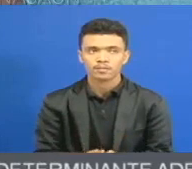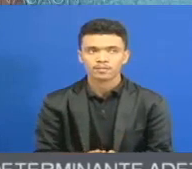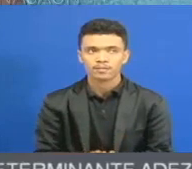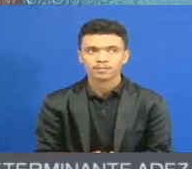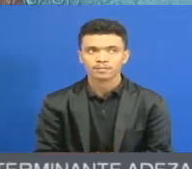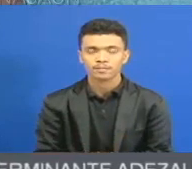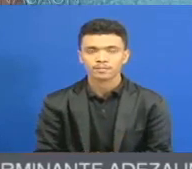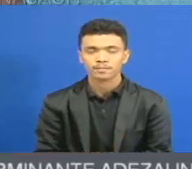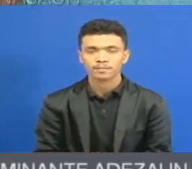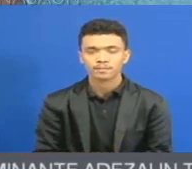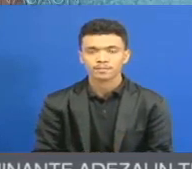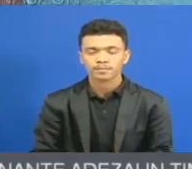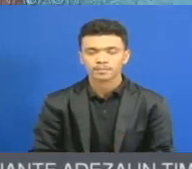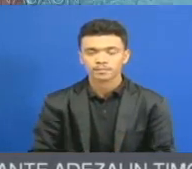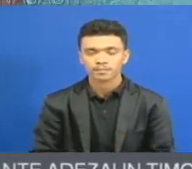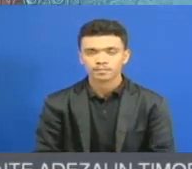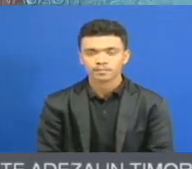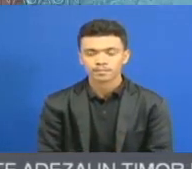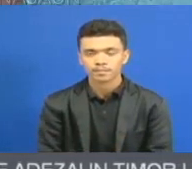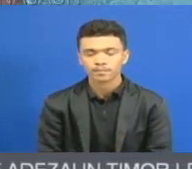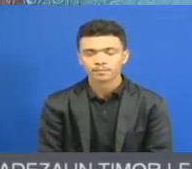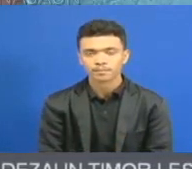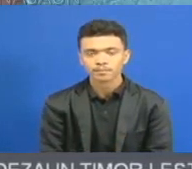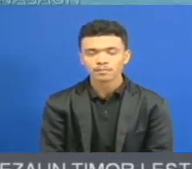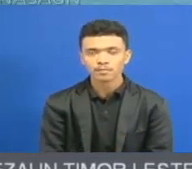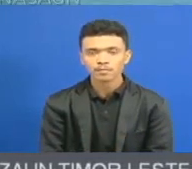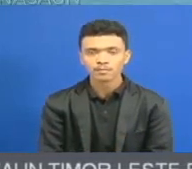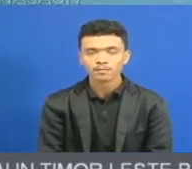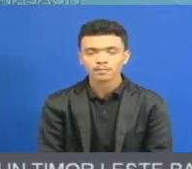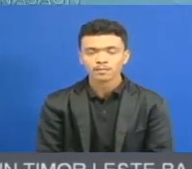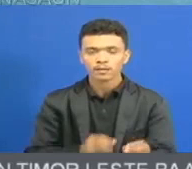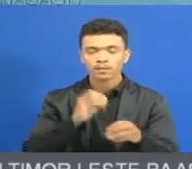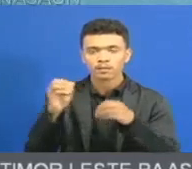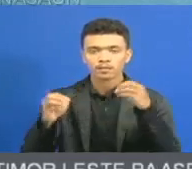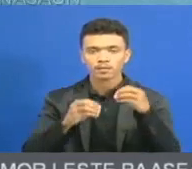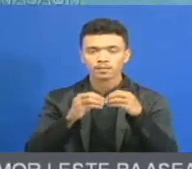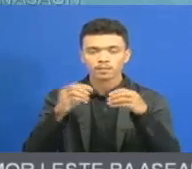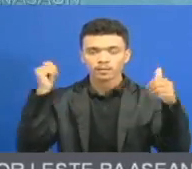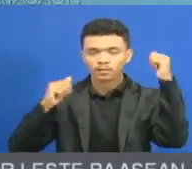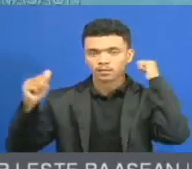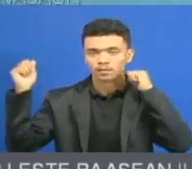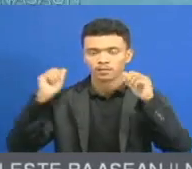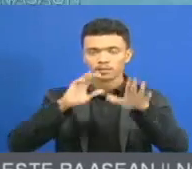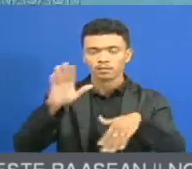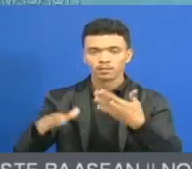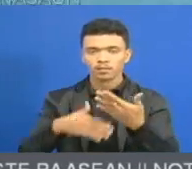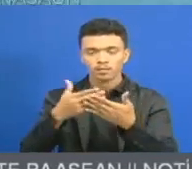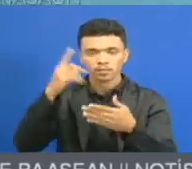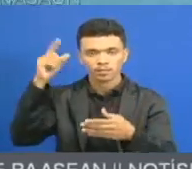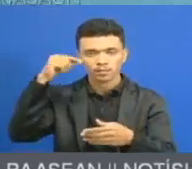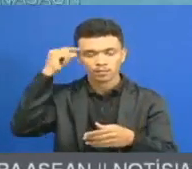8 de dezembro de 2016, me lembro por lugar do Presidente da República, quando a lei, no atividade de toma, me lembro cá, o governo que